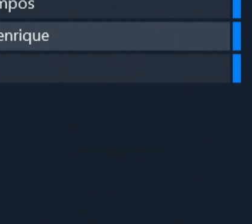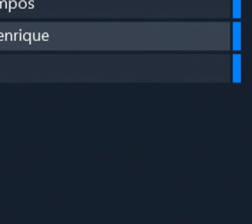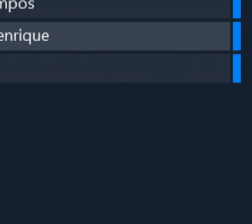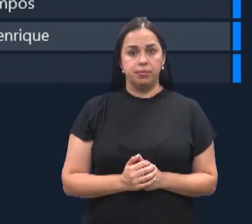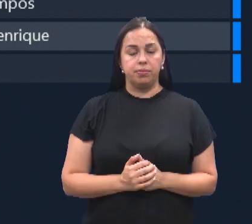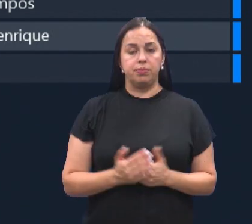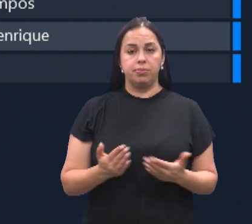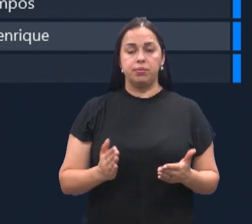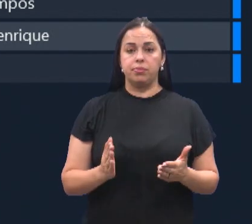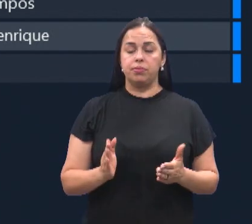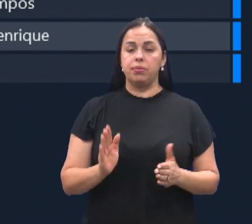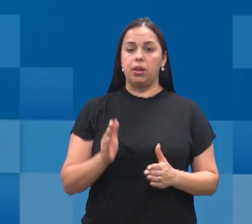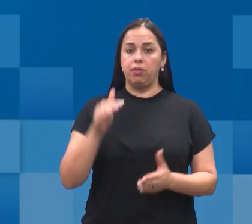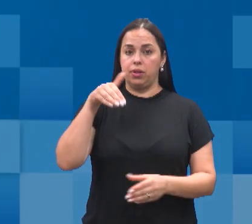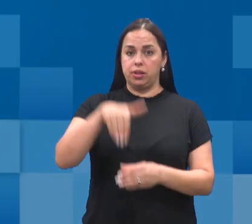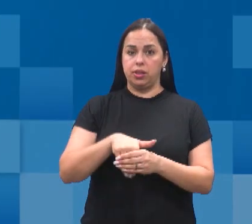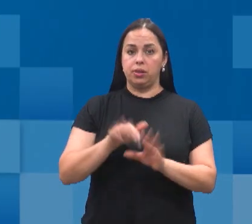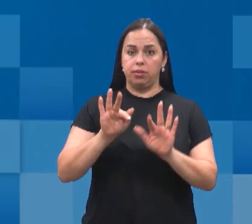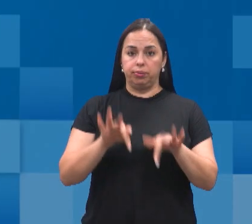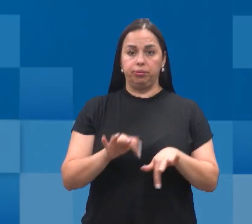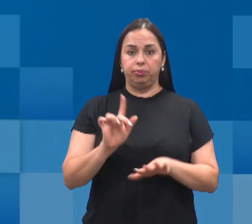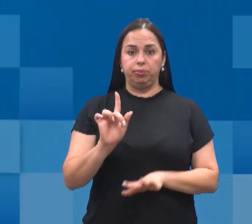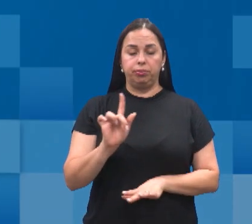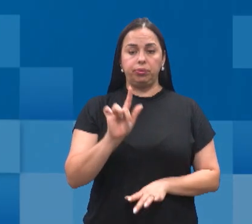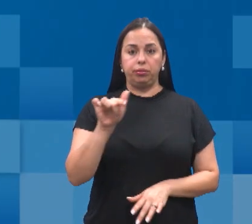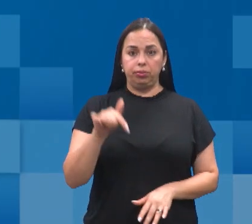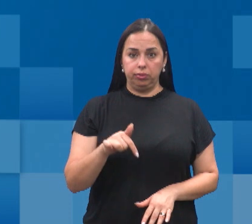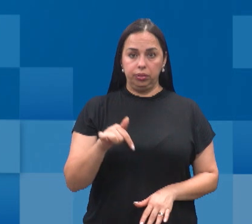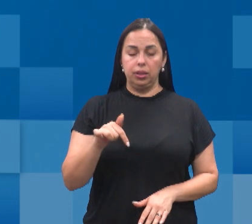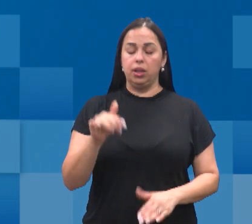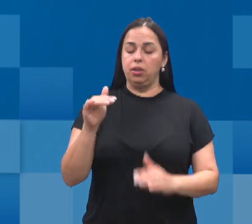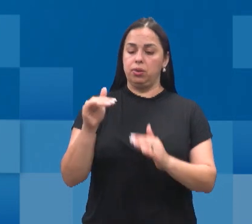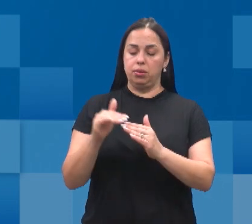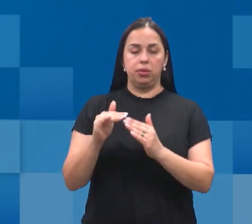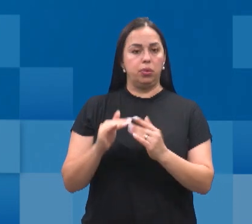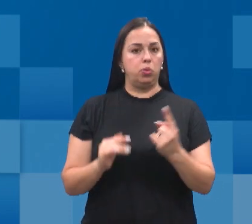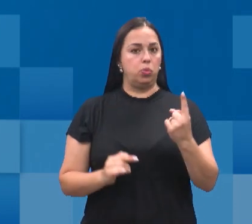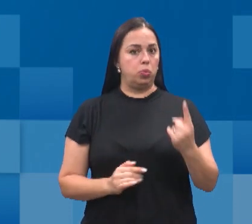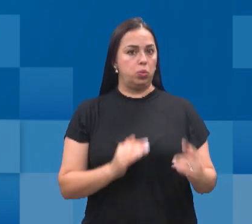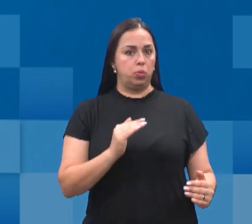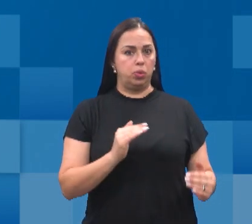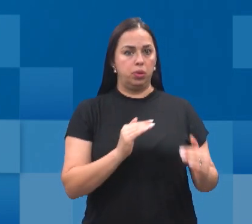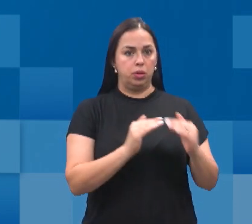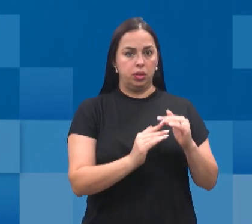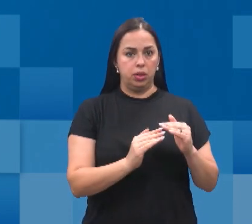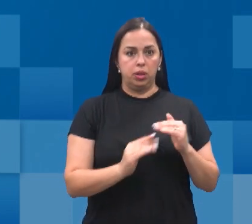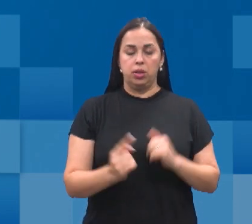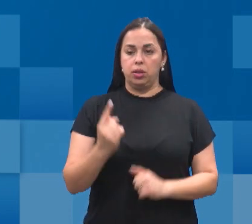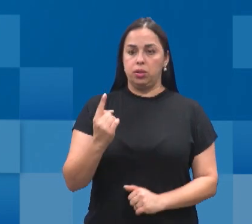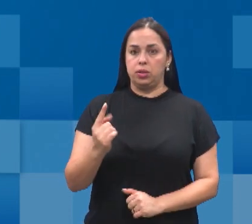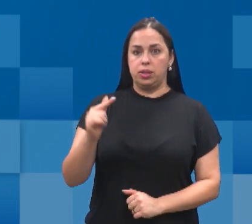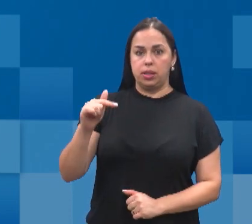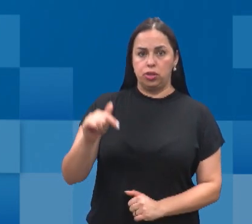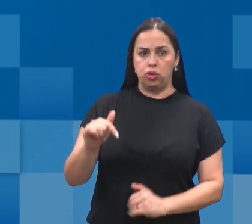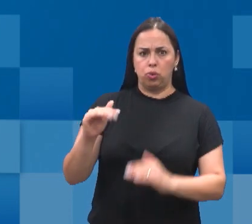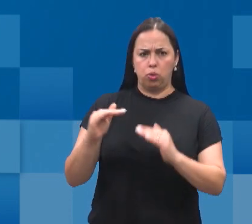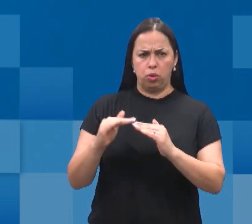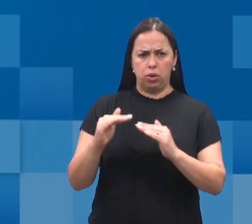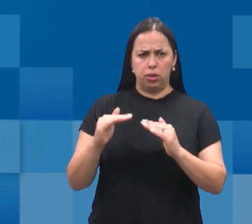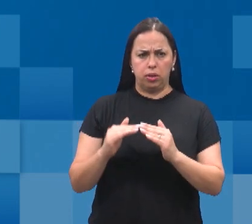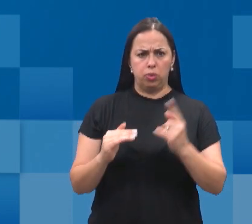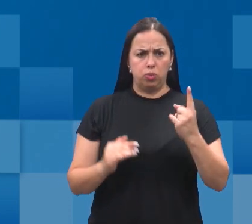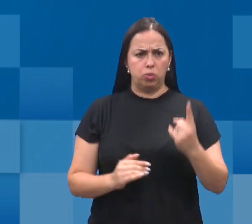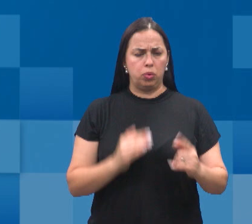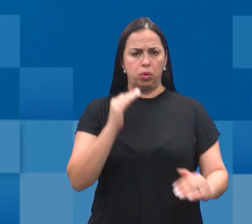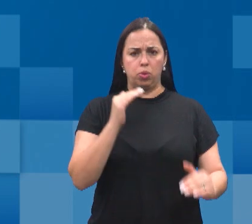Encerrada a votação. 17 votos favoráveis, 1 voto contrário. Com 17 votos favoráveis, 1 voto contrário, o veto